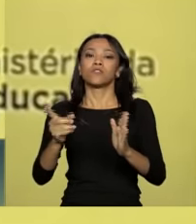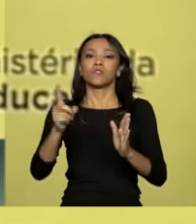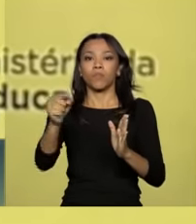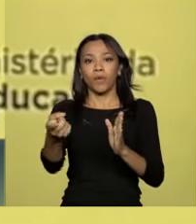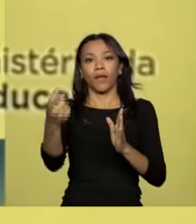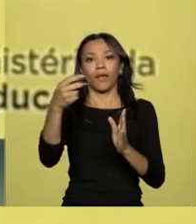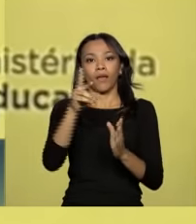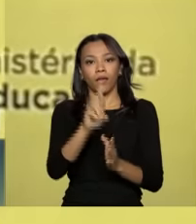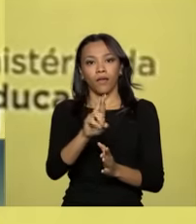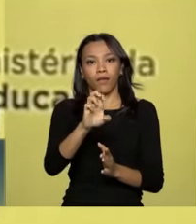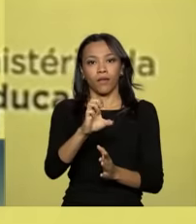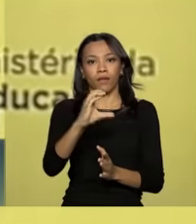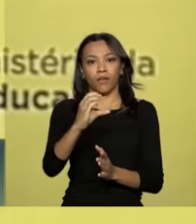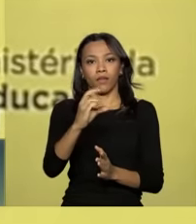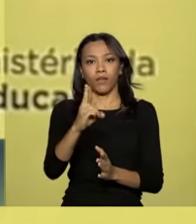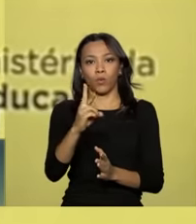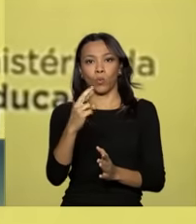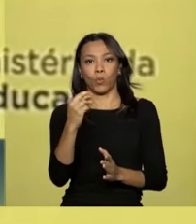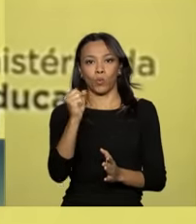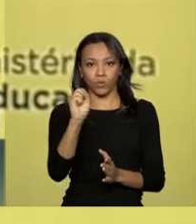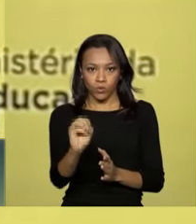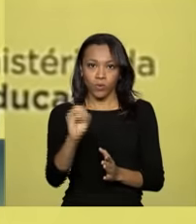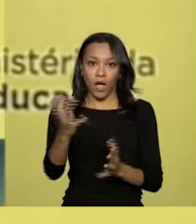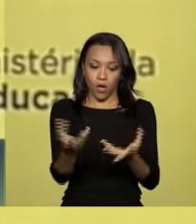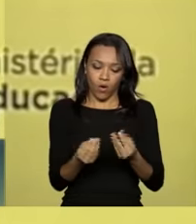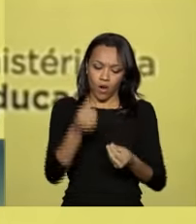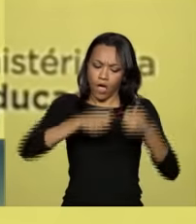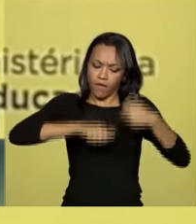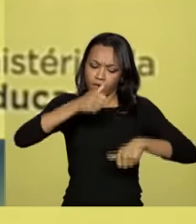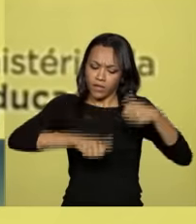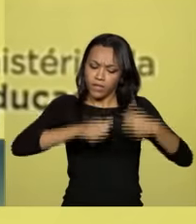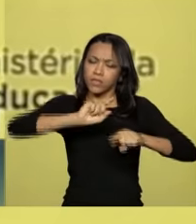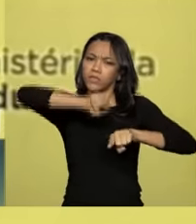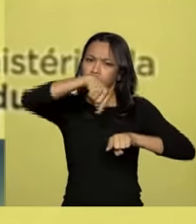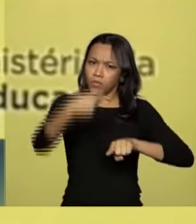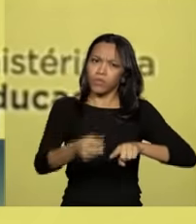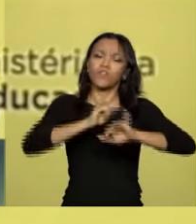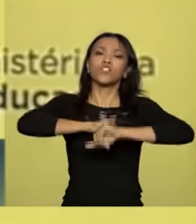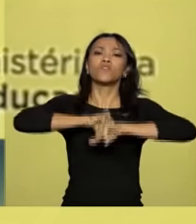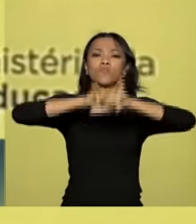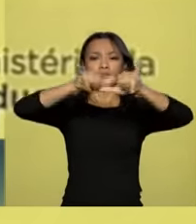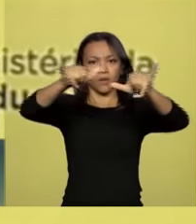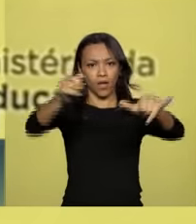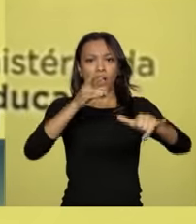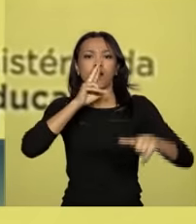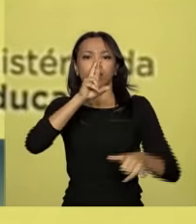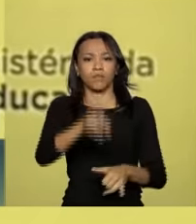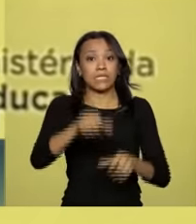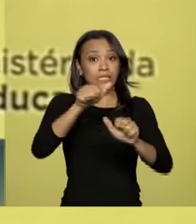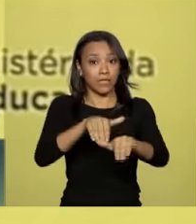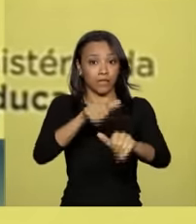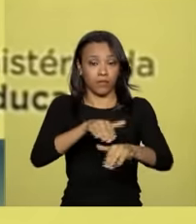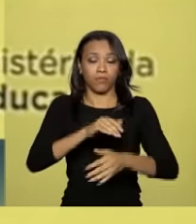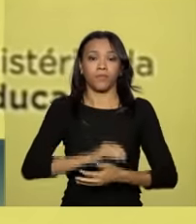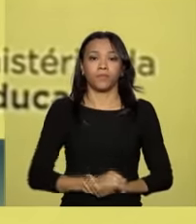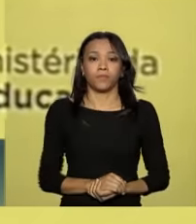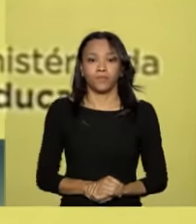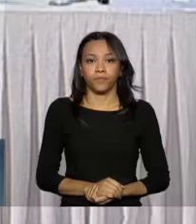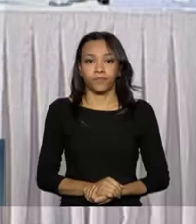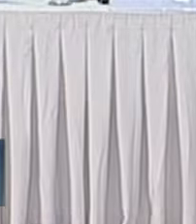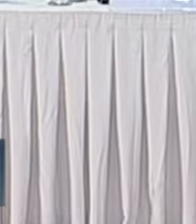na fase de análise dos recursos e devemos divulgar o resultado em setembro.